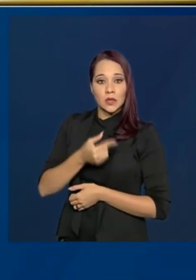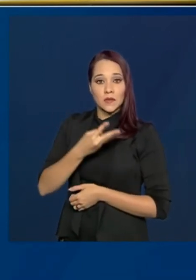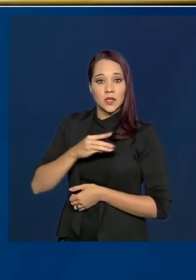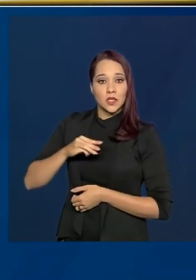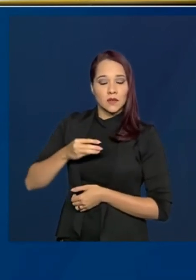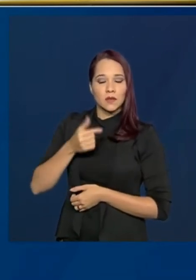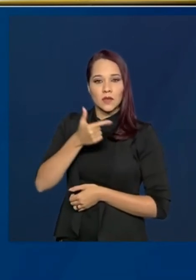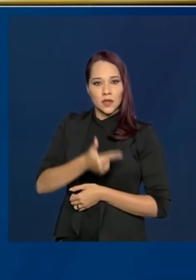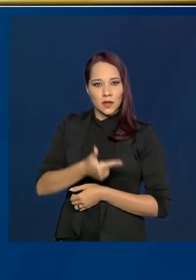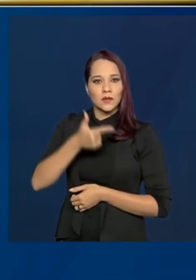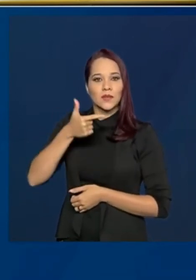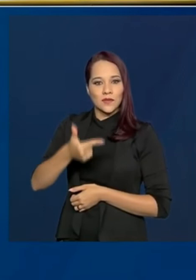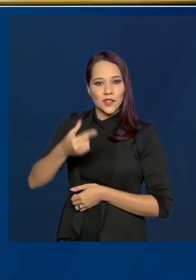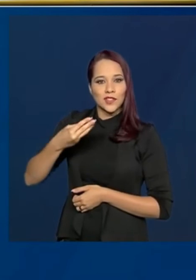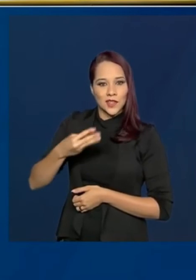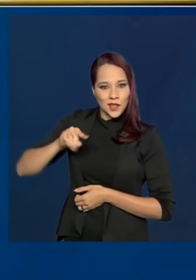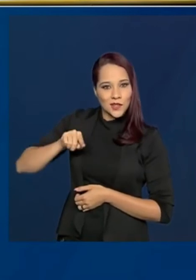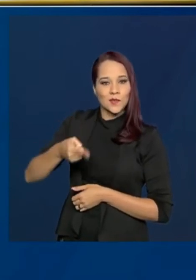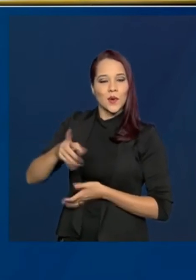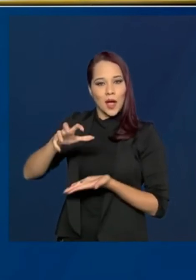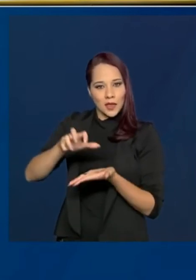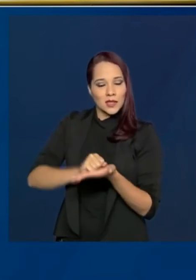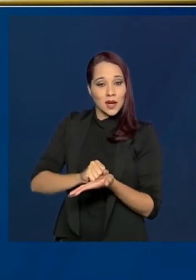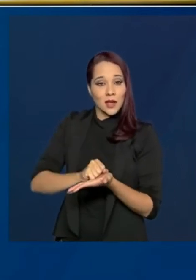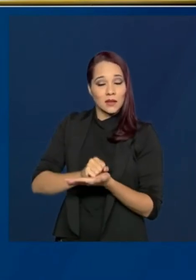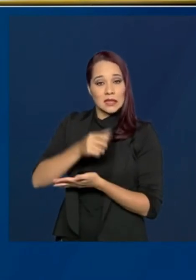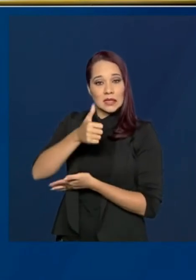mil desses mais de 223 mil cadastrados,